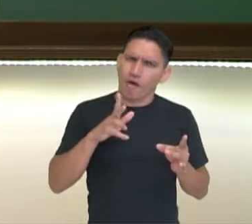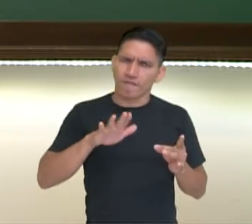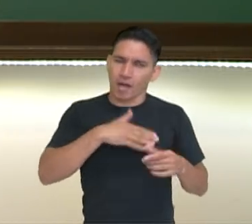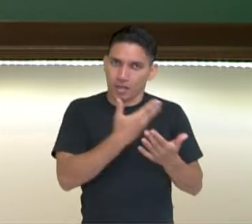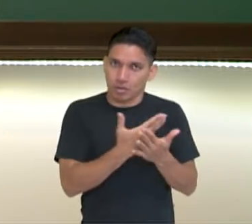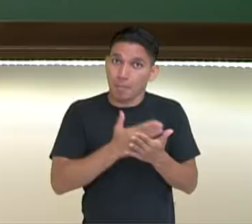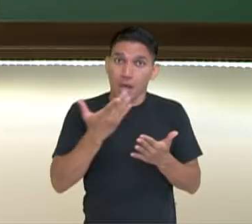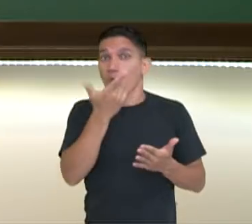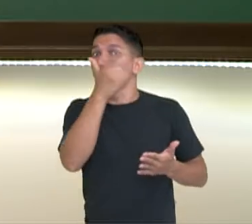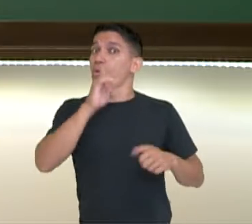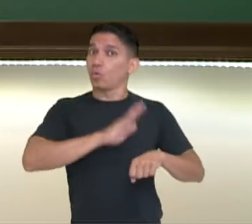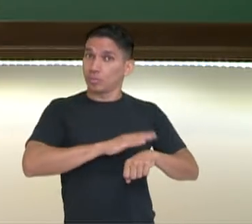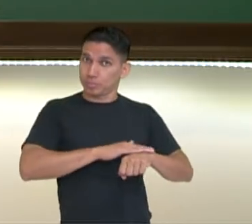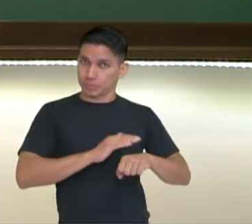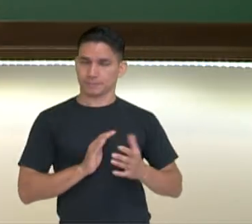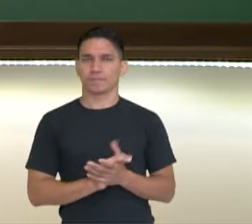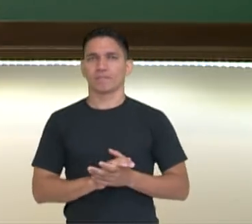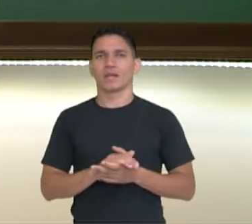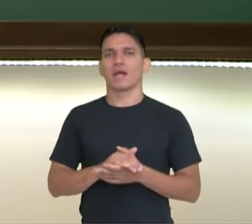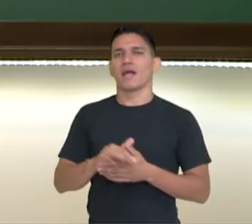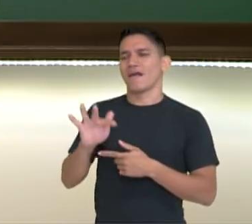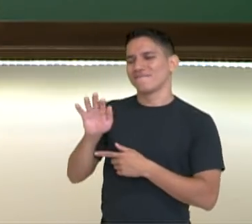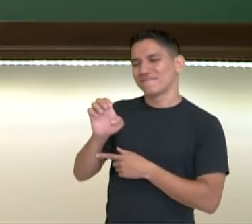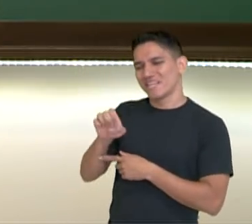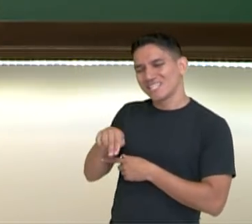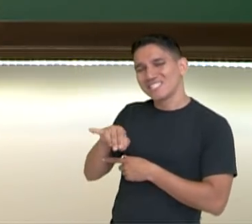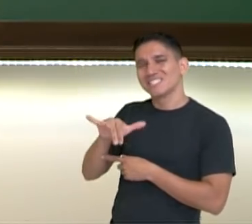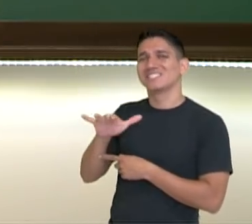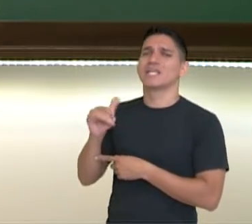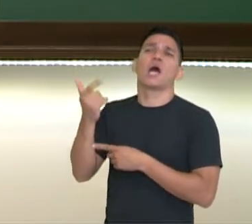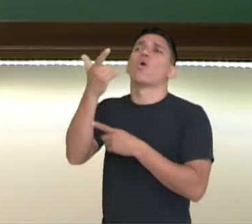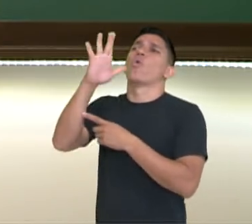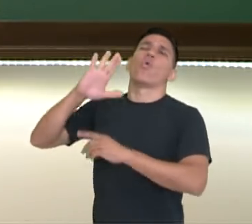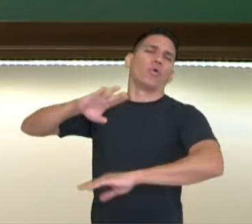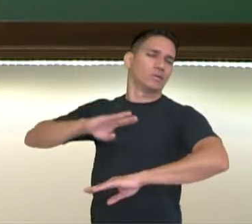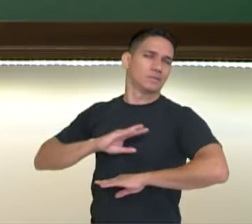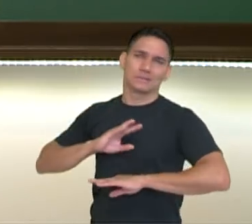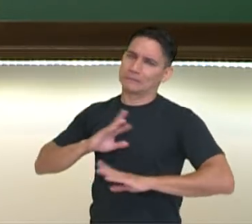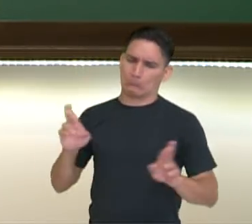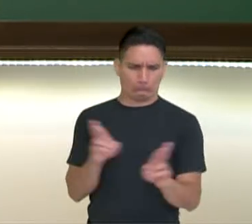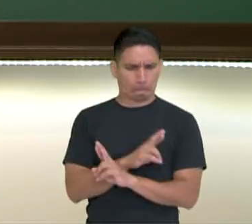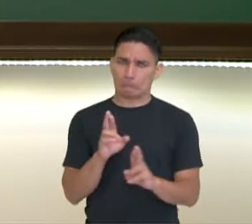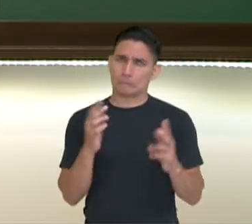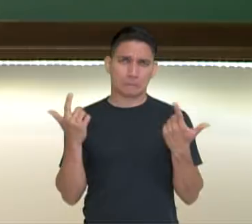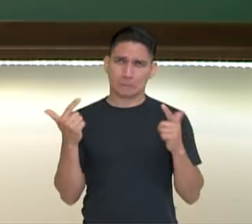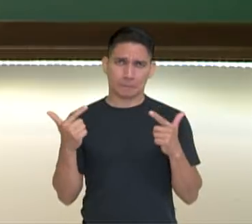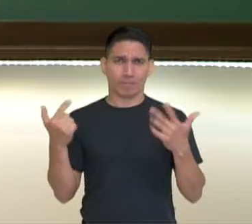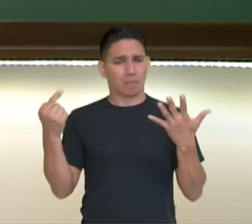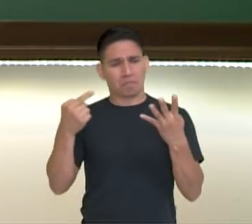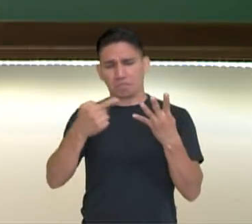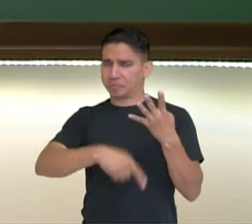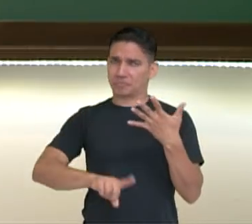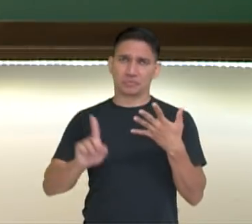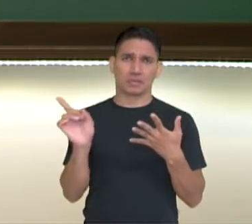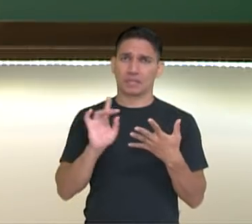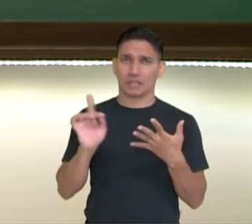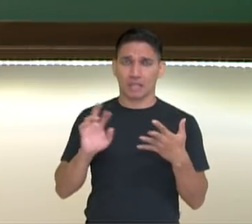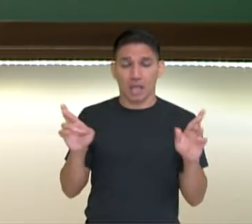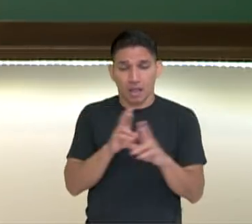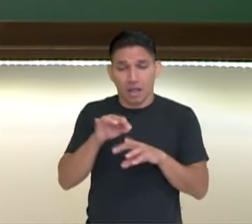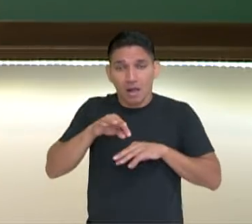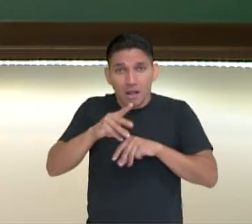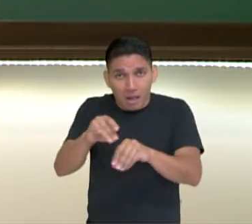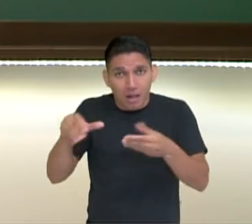momento esse povo. E a civilização fenícia também é outra situação, não se relaciona aqui diretamente com a